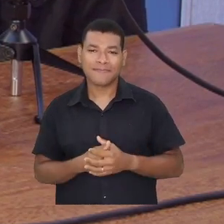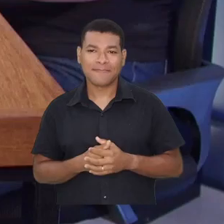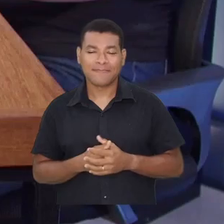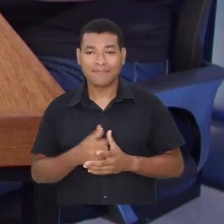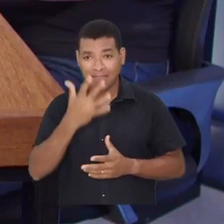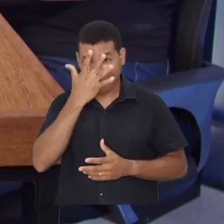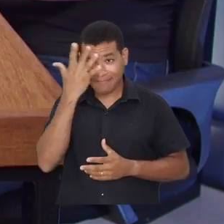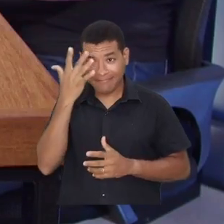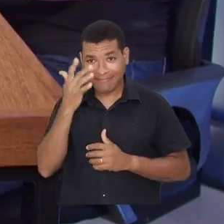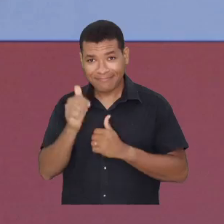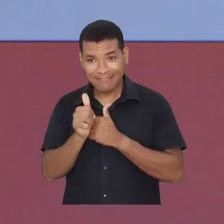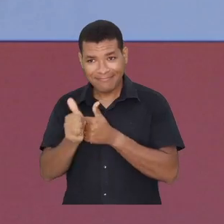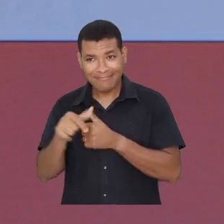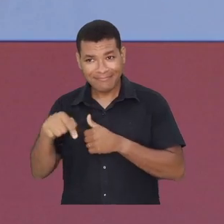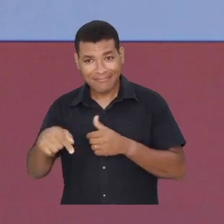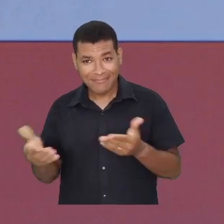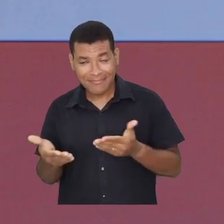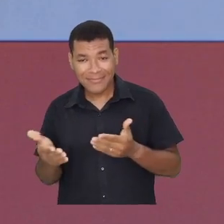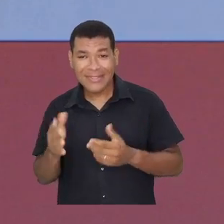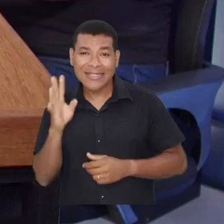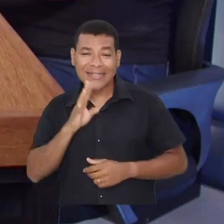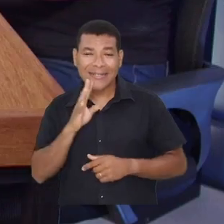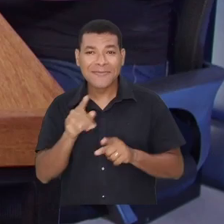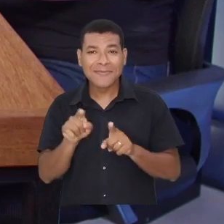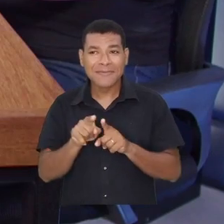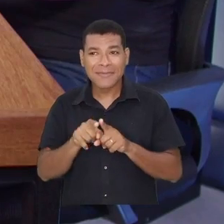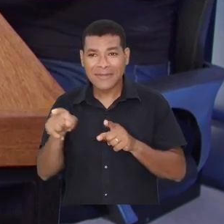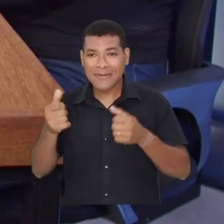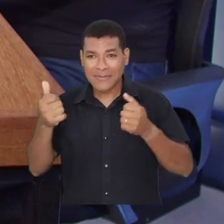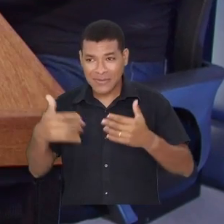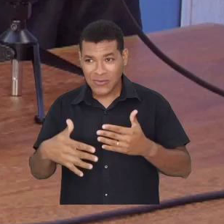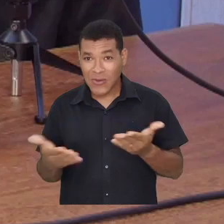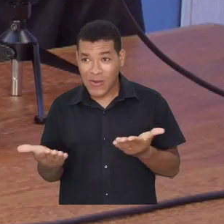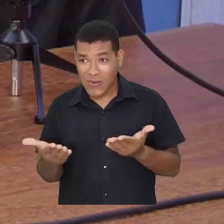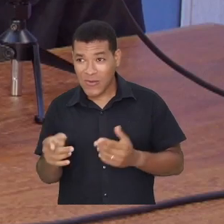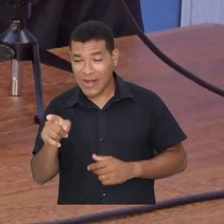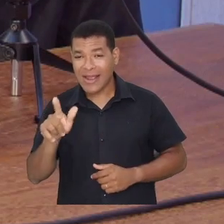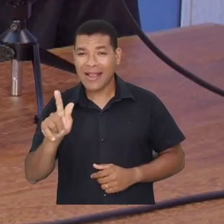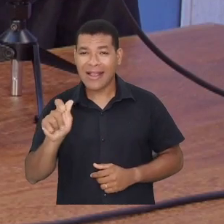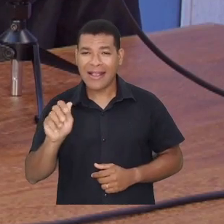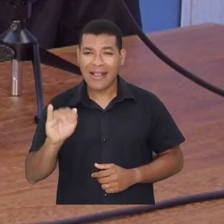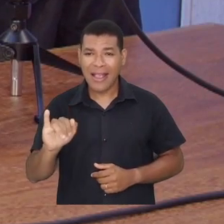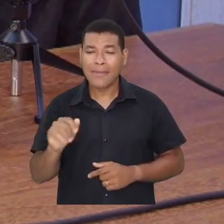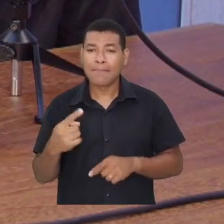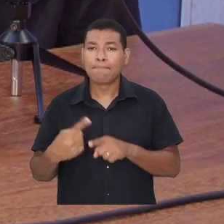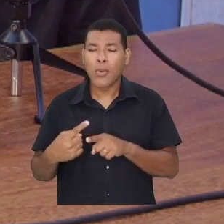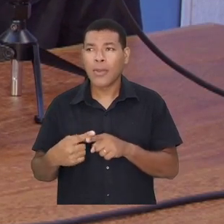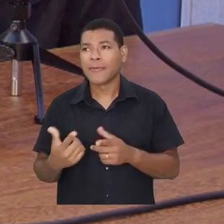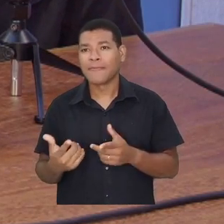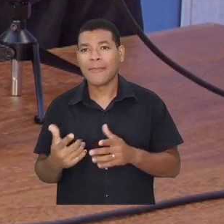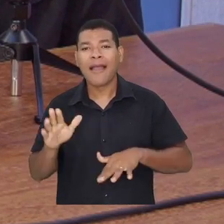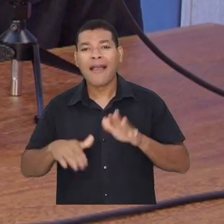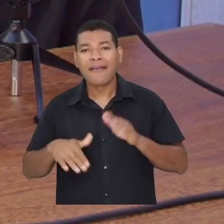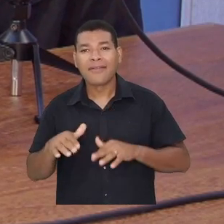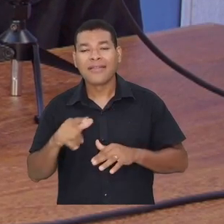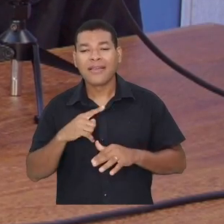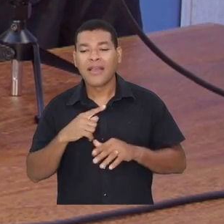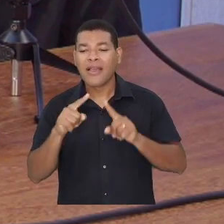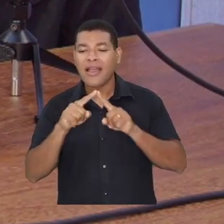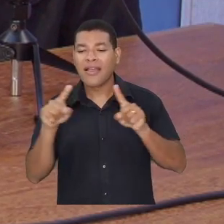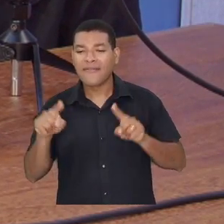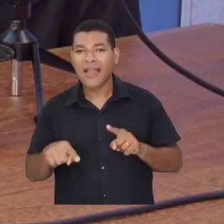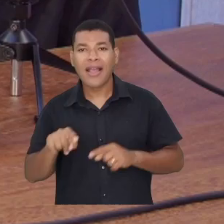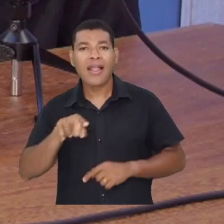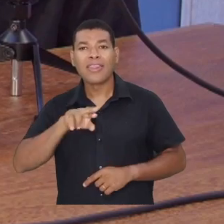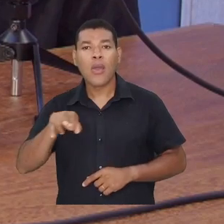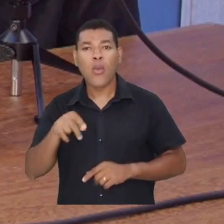quem está acompanhando aqui a gente, acho legal esse recado que você está dando, Gabi, que às vezes aquela vaga não